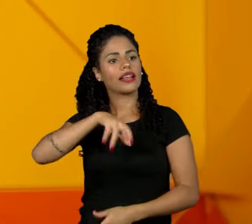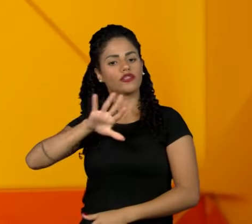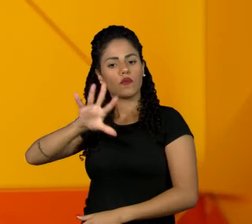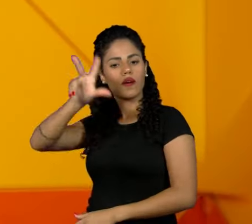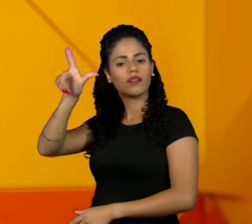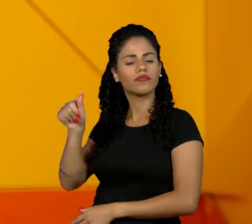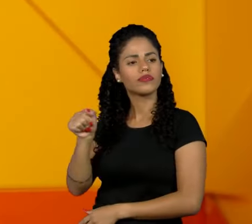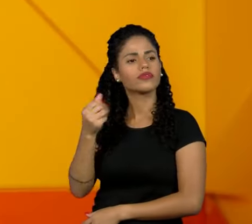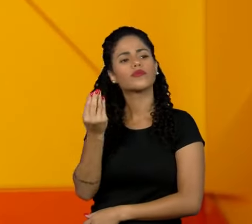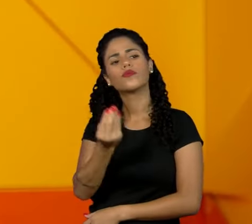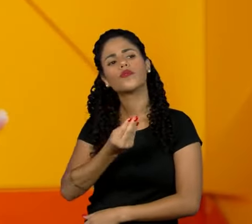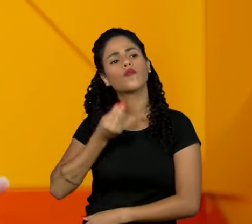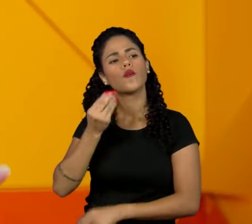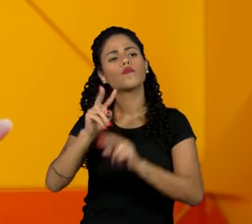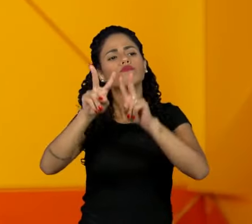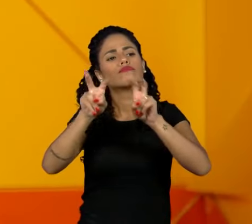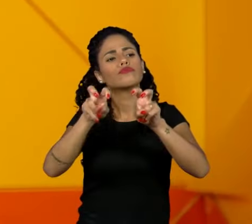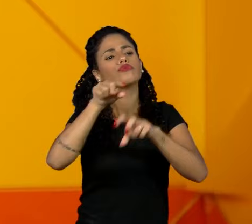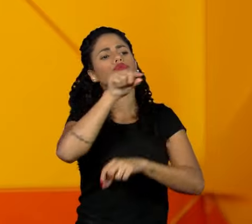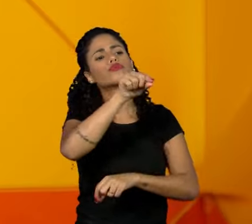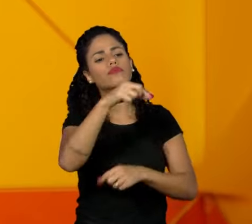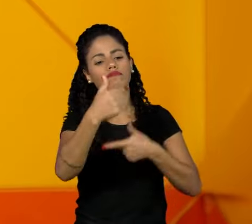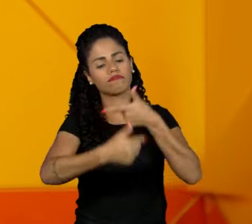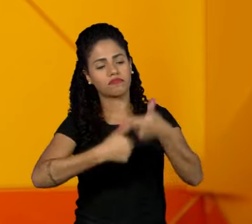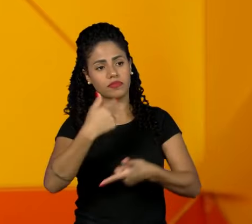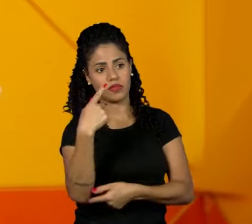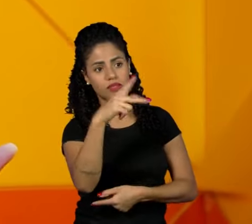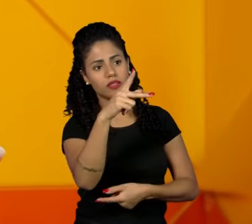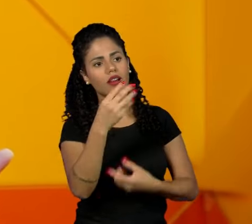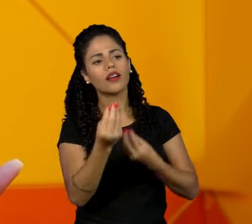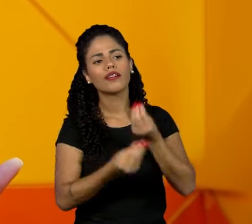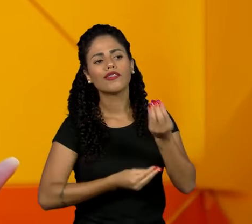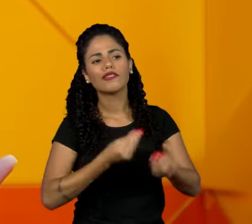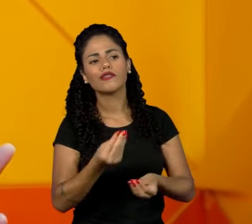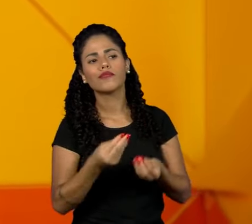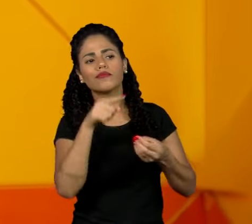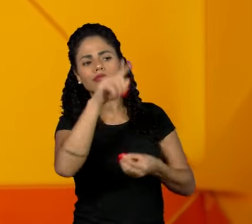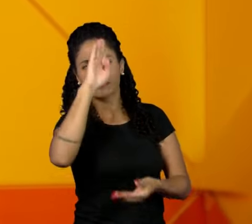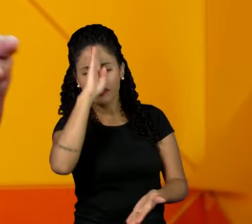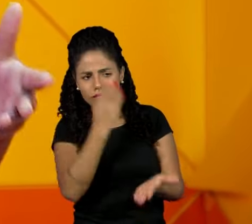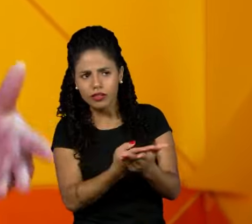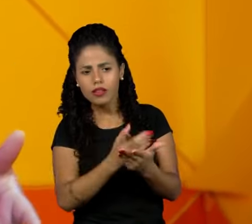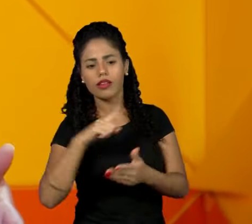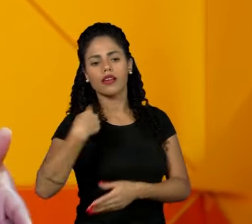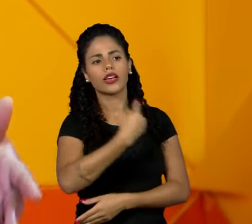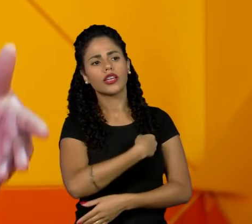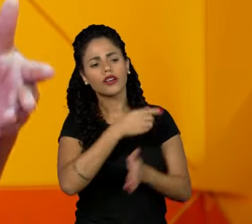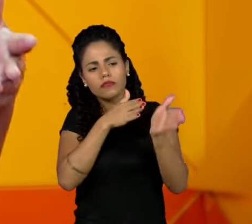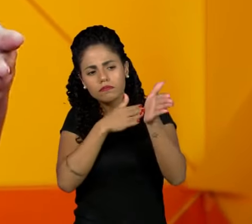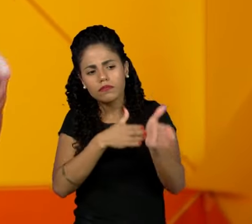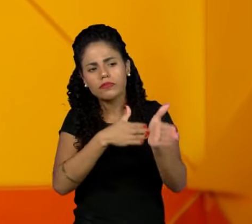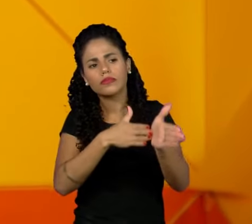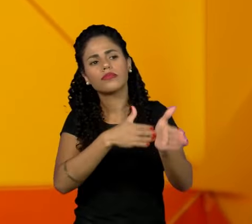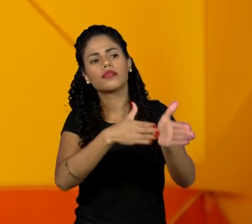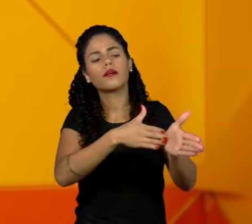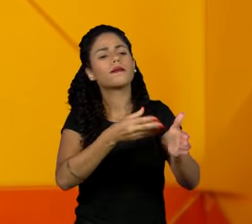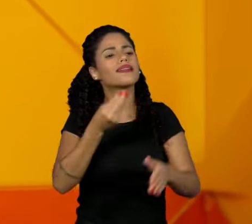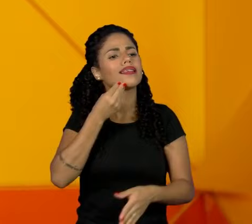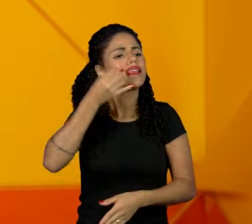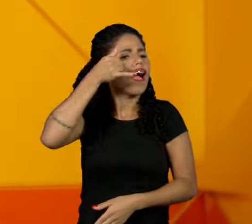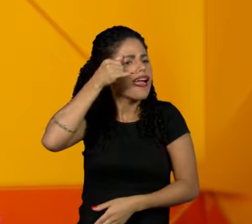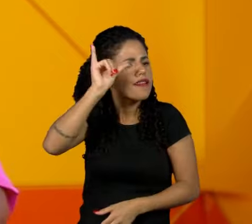que você falasse um pouco disso, da relação disso com o seu trabalho e de que maneira que você acredita que a gente deve caminhar para